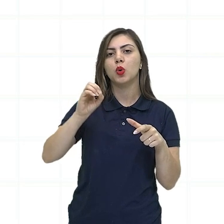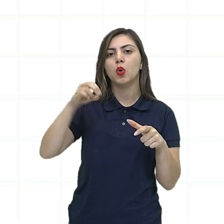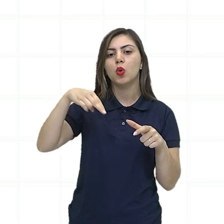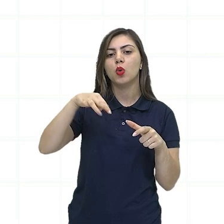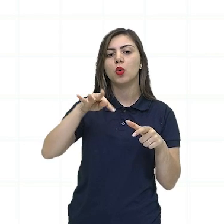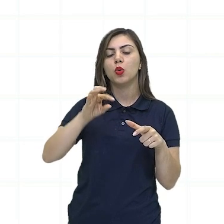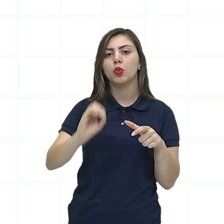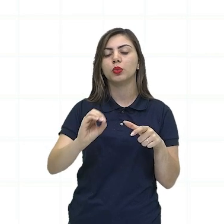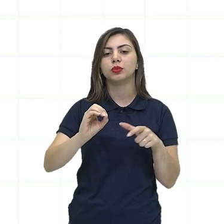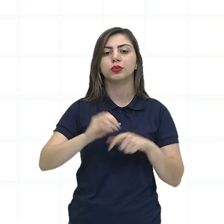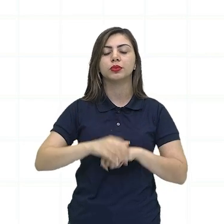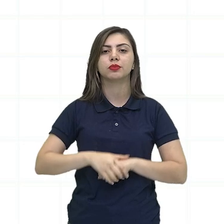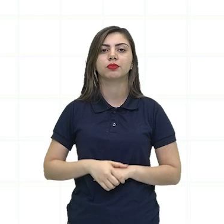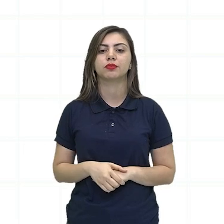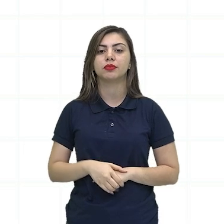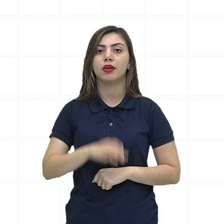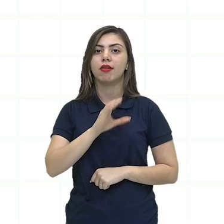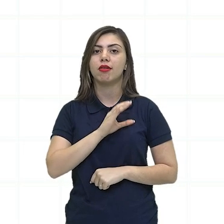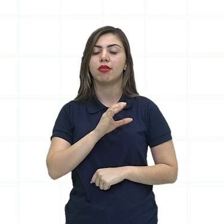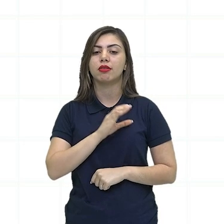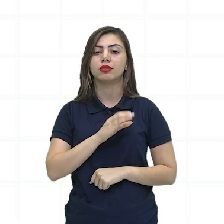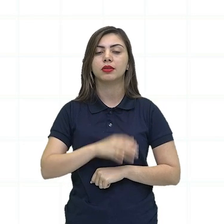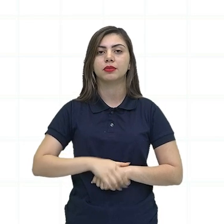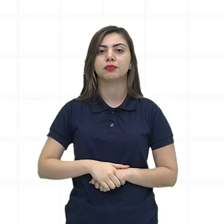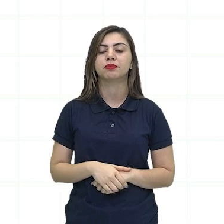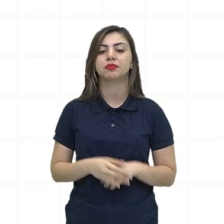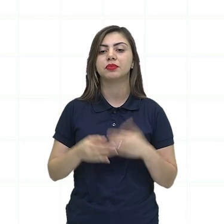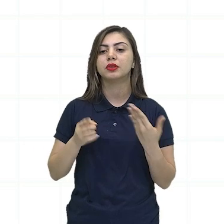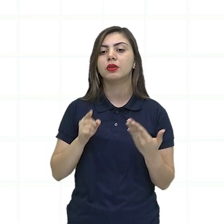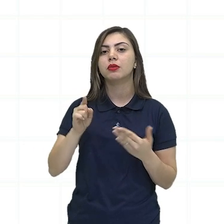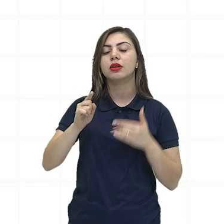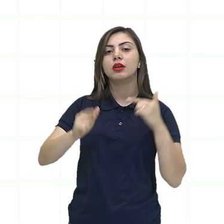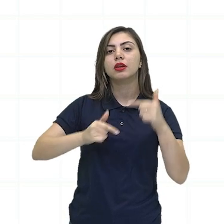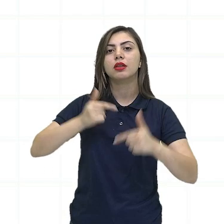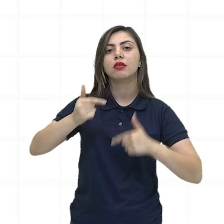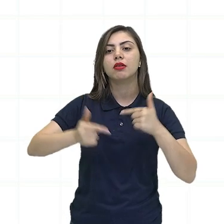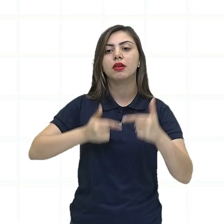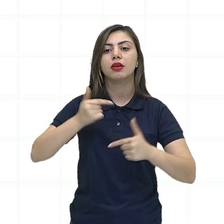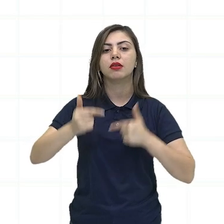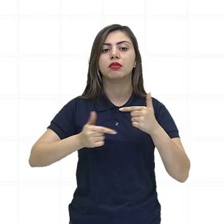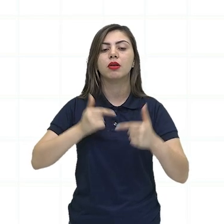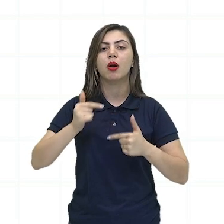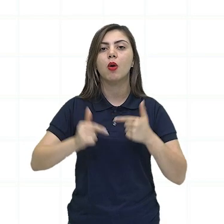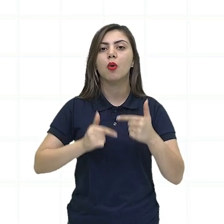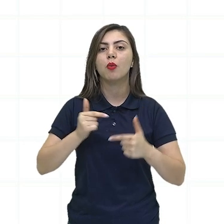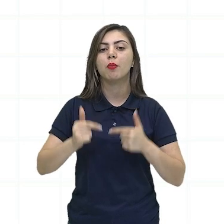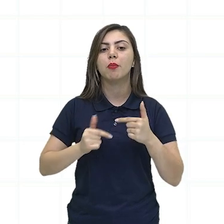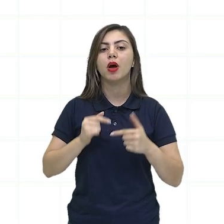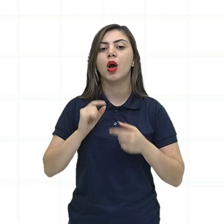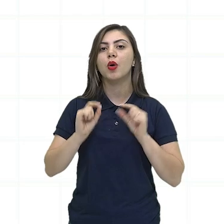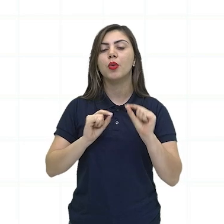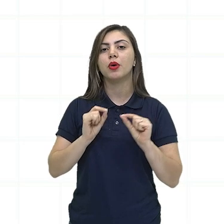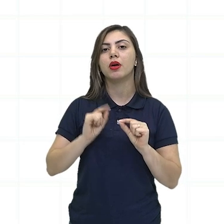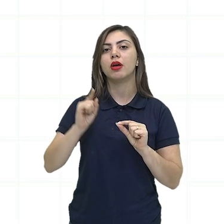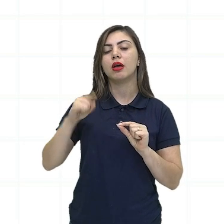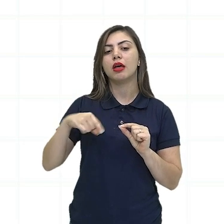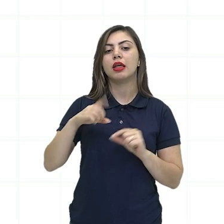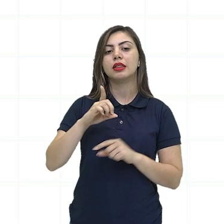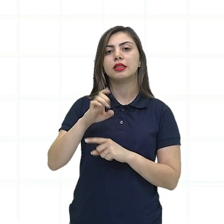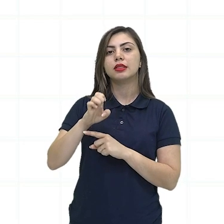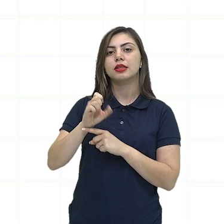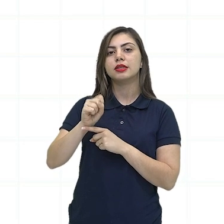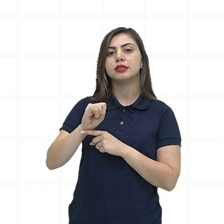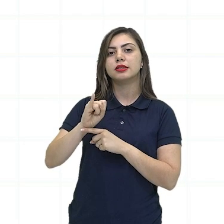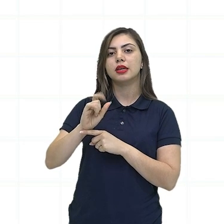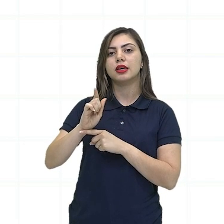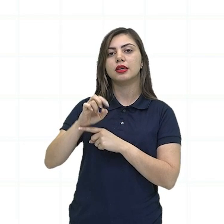Canada. Ele diz que atualmente eu trabalho como um designer gráfico,